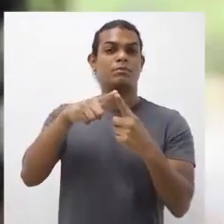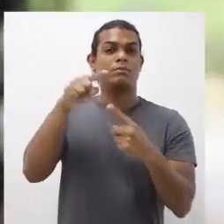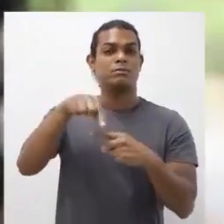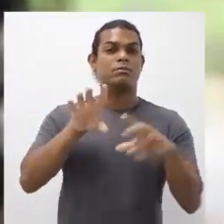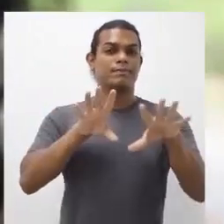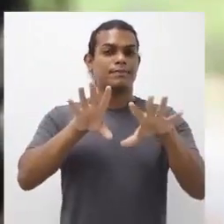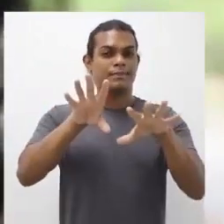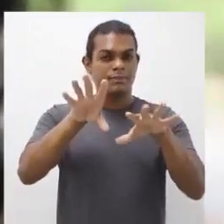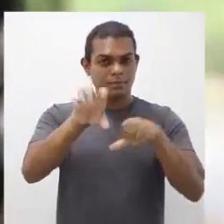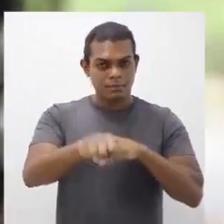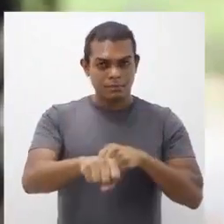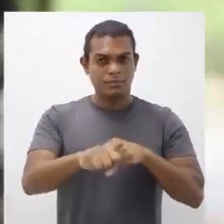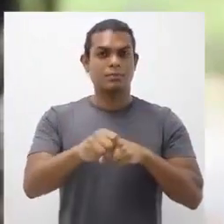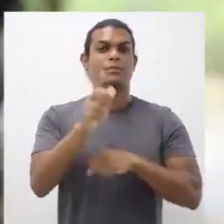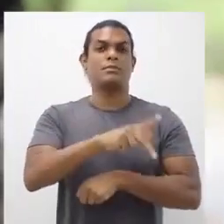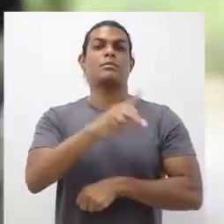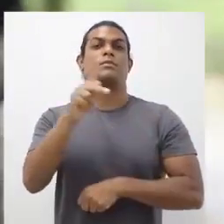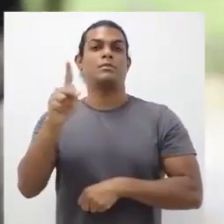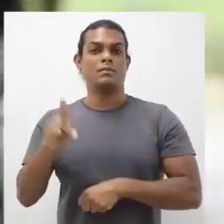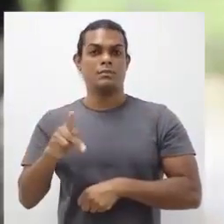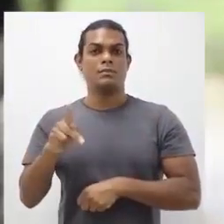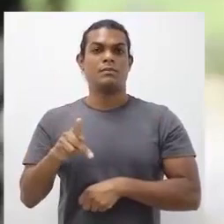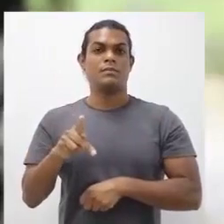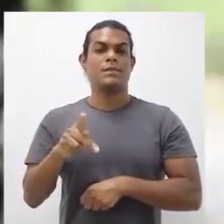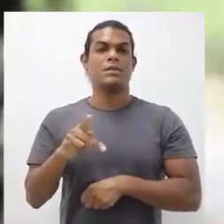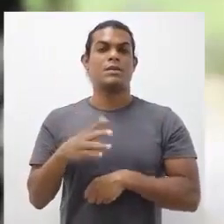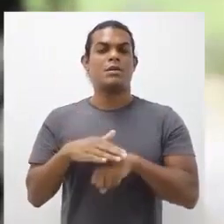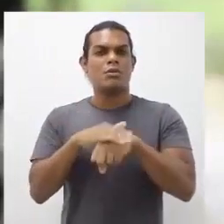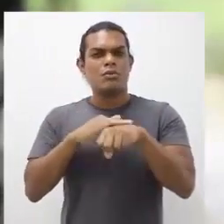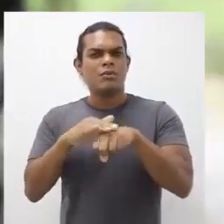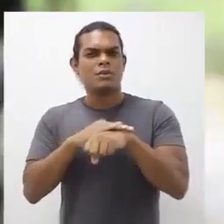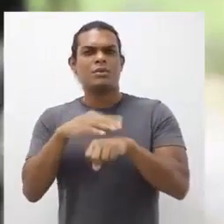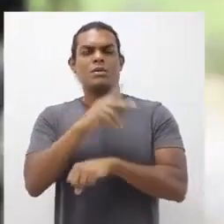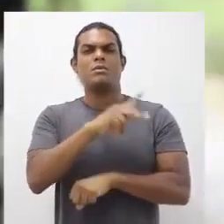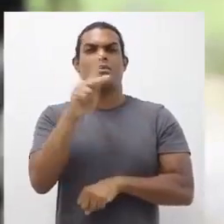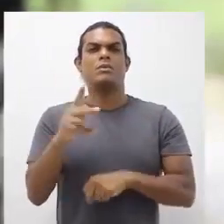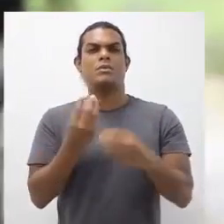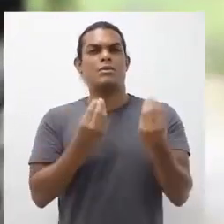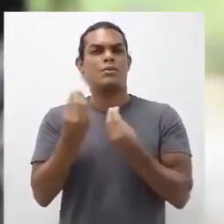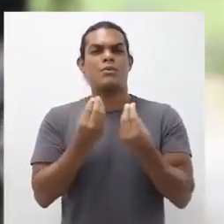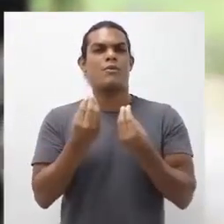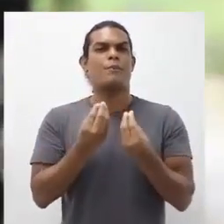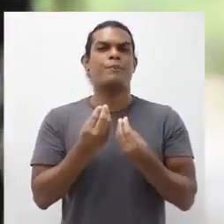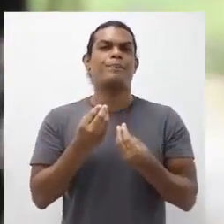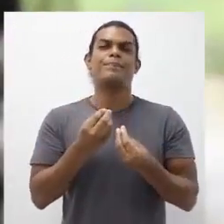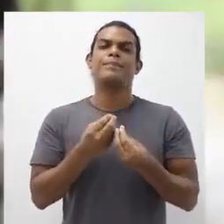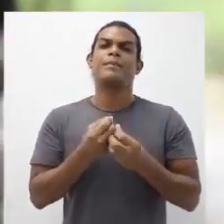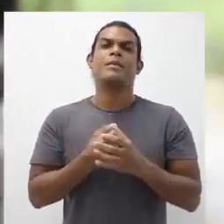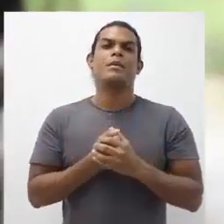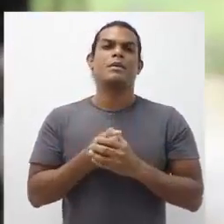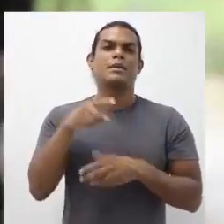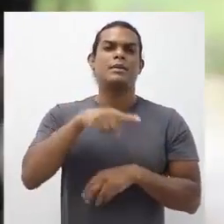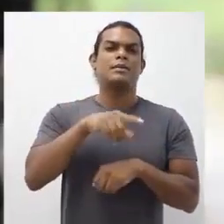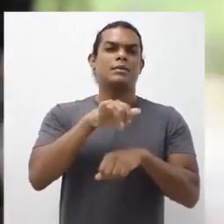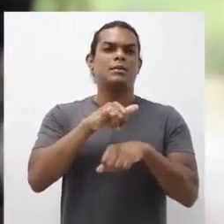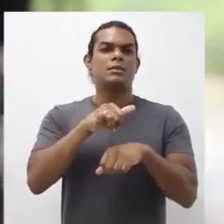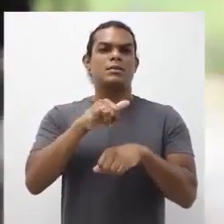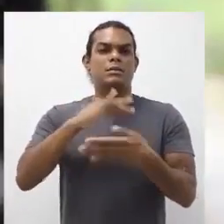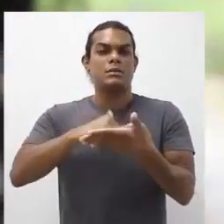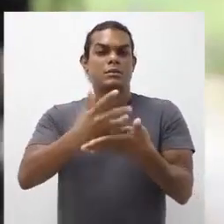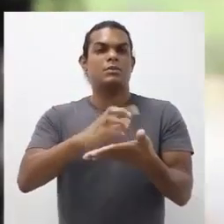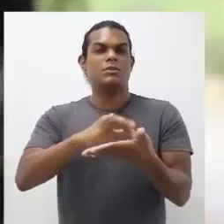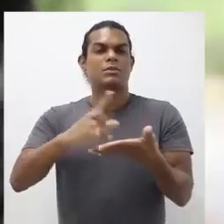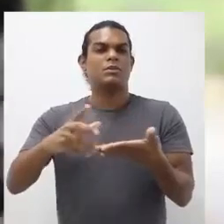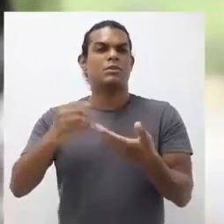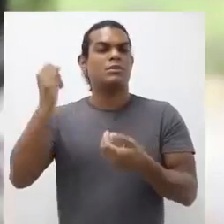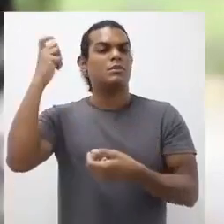formadora é estabelecer com o professor um diálogo e uma reflexão de como esses dispositivos eles podem chegar à sala de